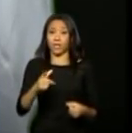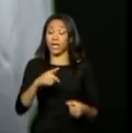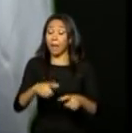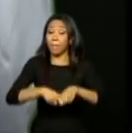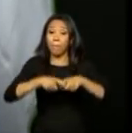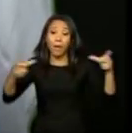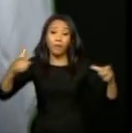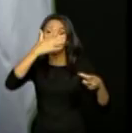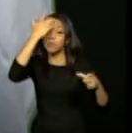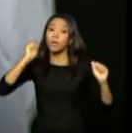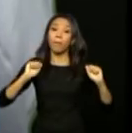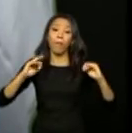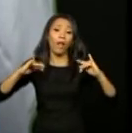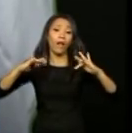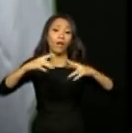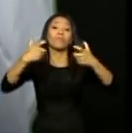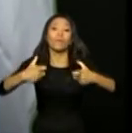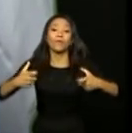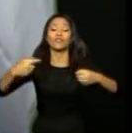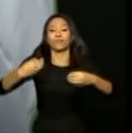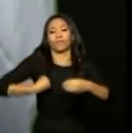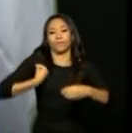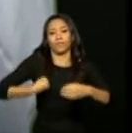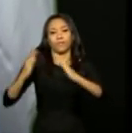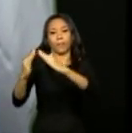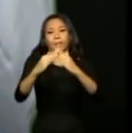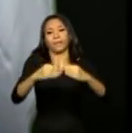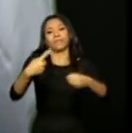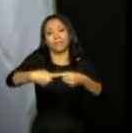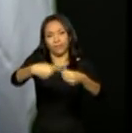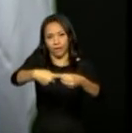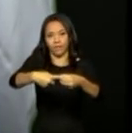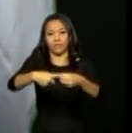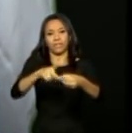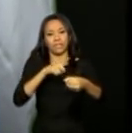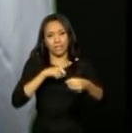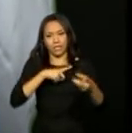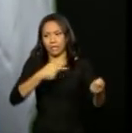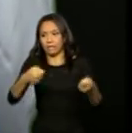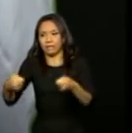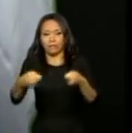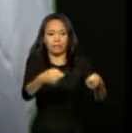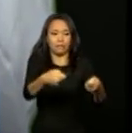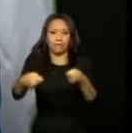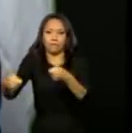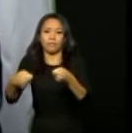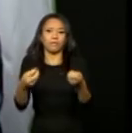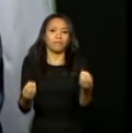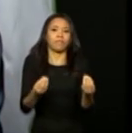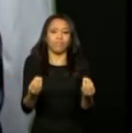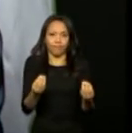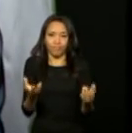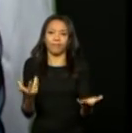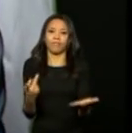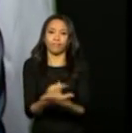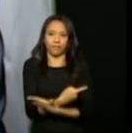nossa população e onde se realizam as principais disputas de modos de vida do Brasil